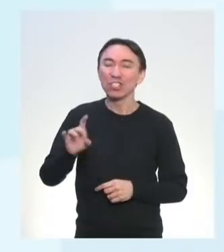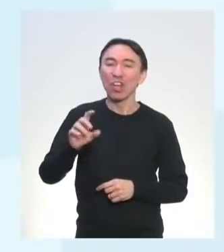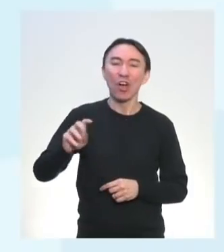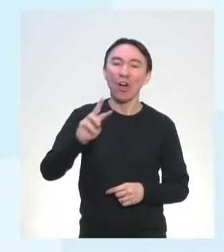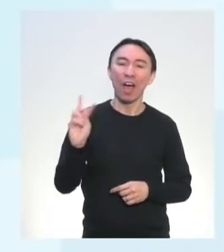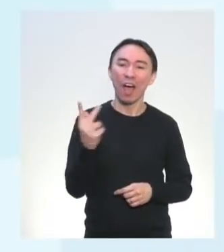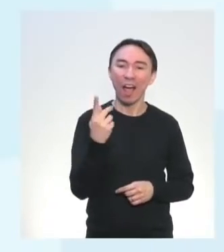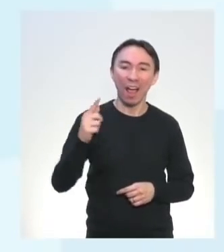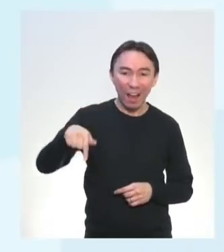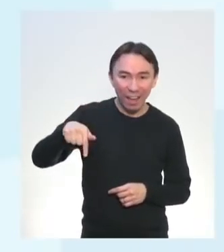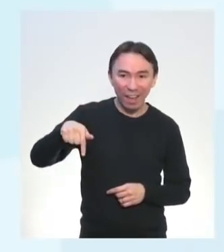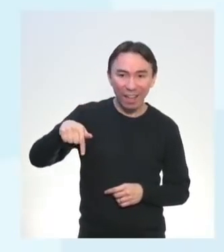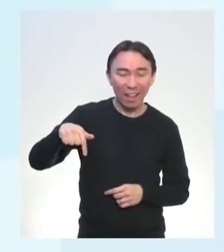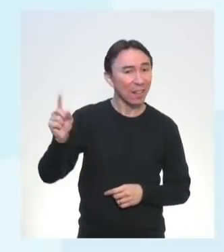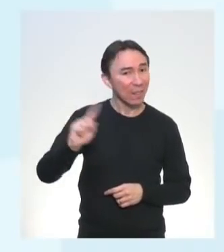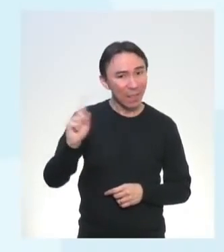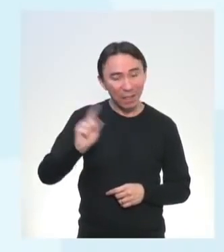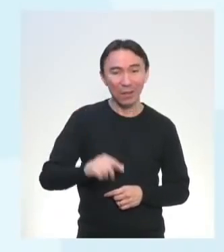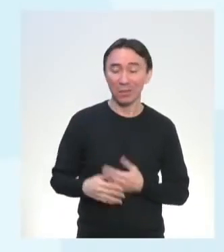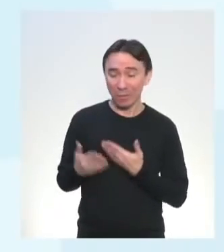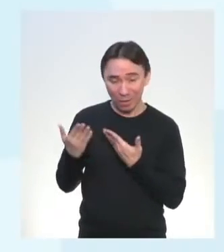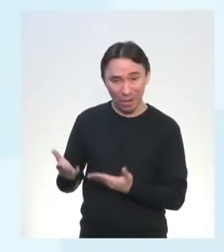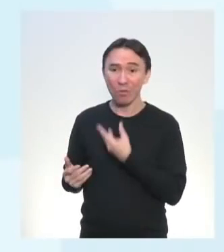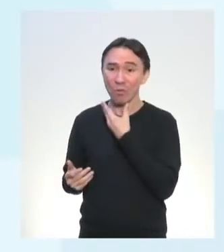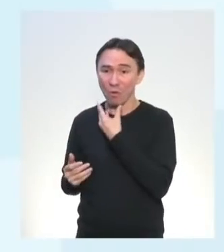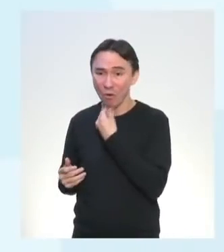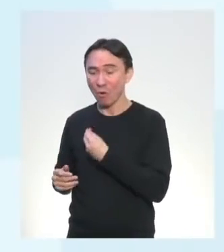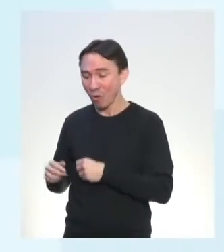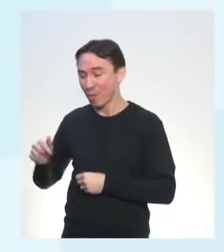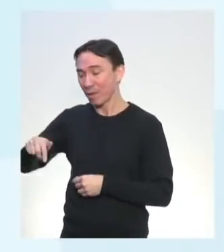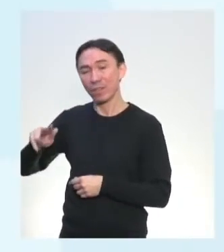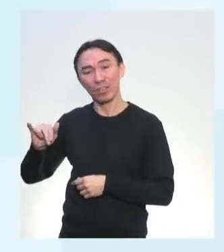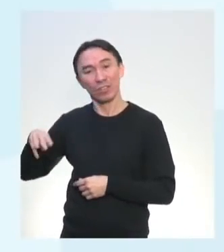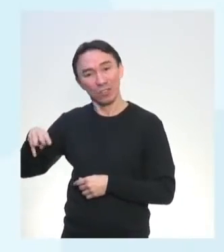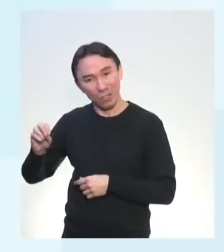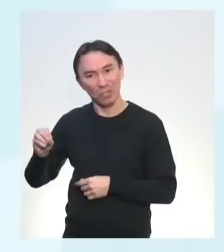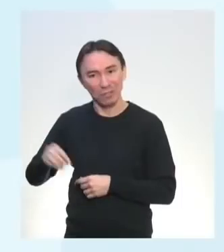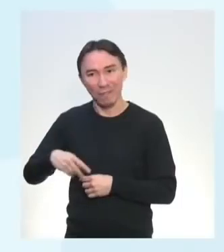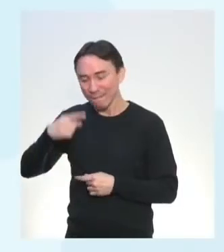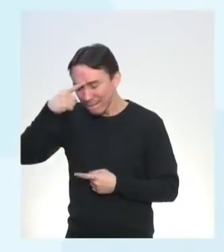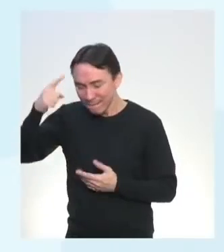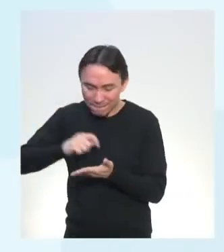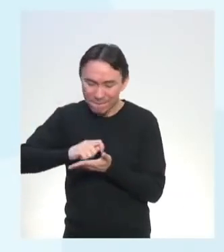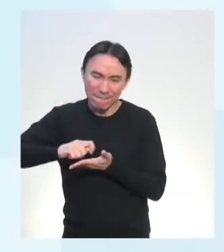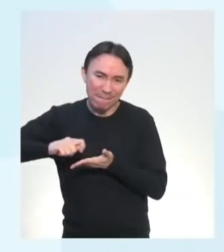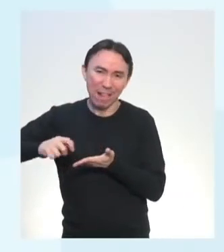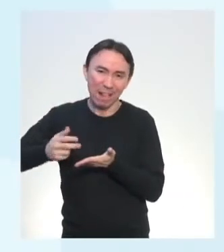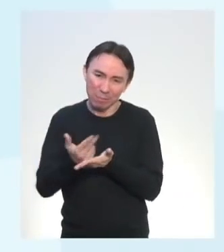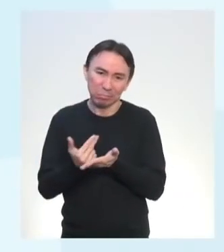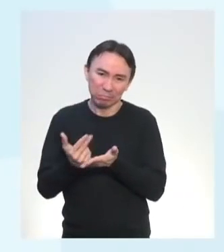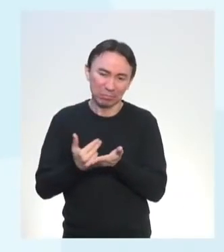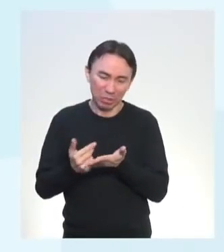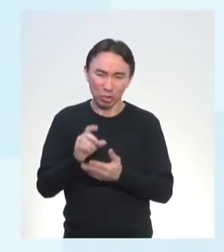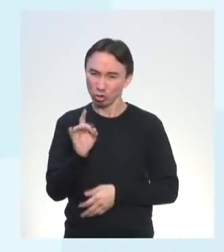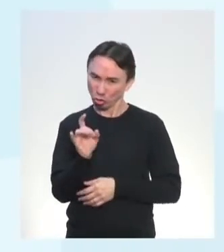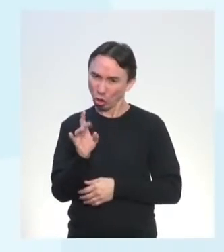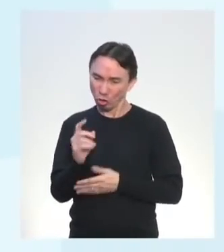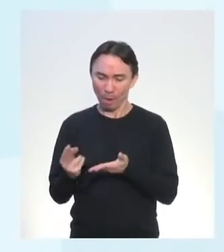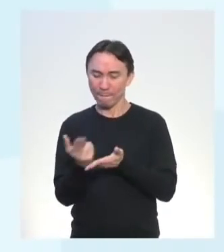Joaquim Lavado, o Quino, que morreu no último dia 30, aos 88 anos, foi muito além de um cartunista. Então, a sequência do